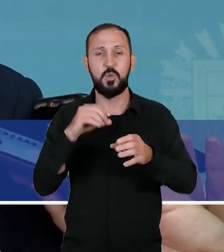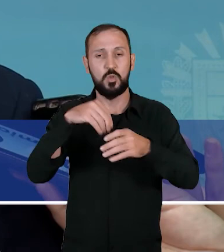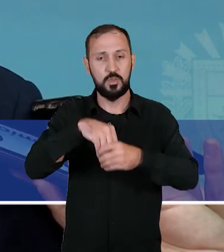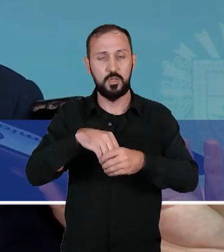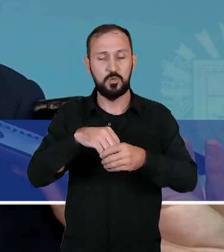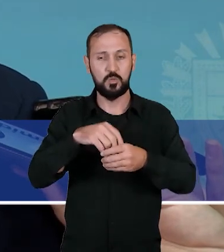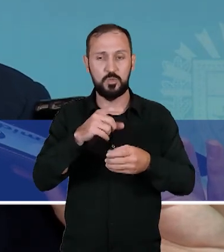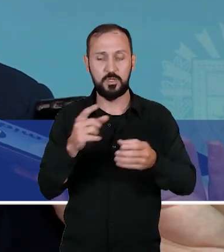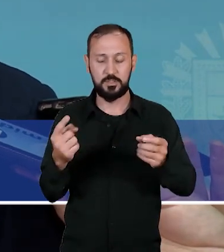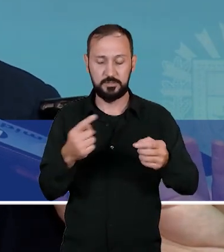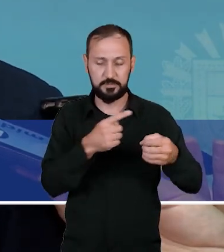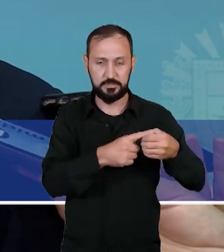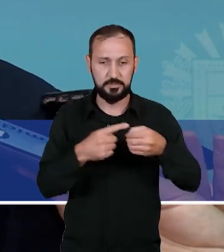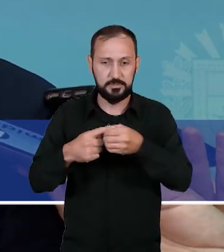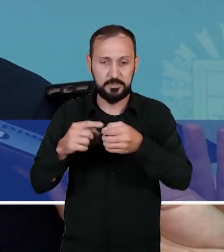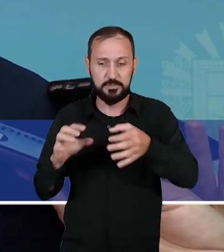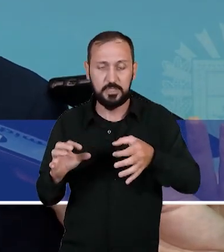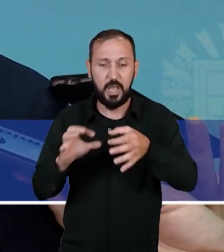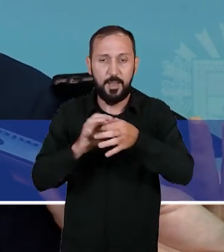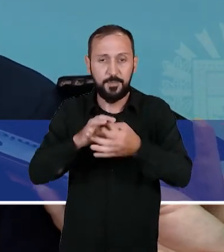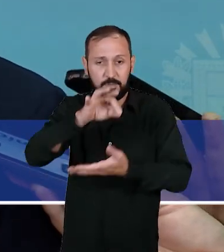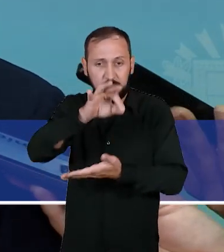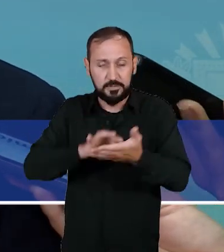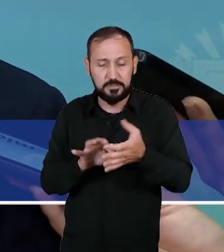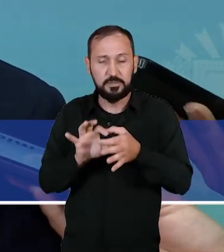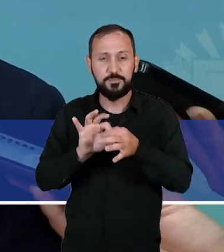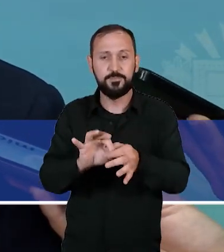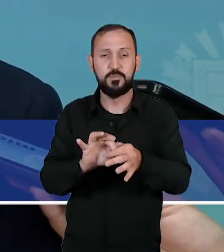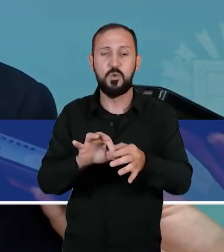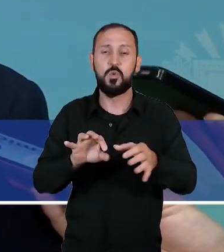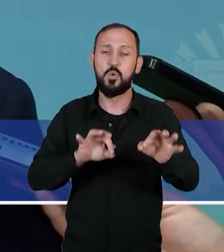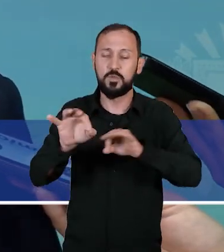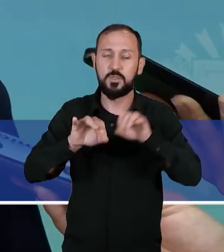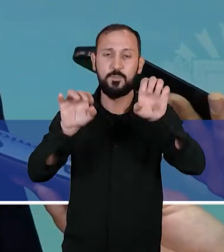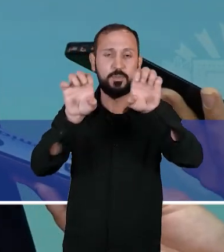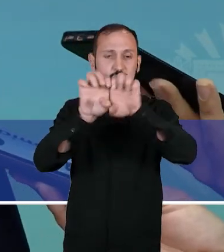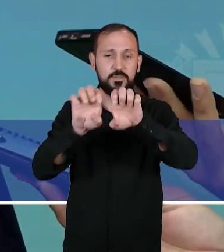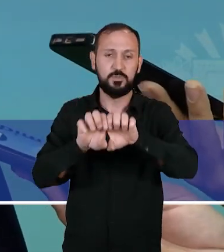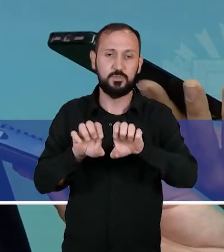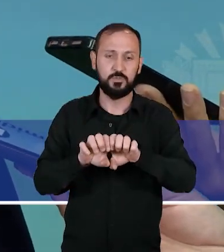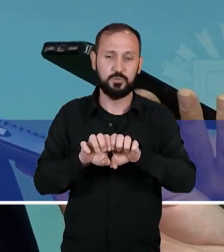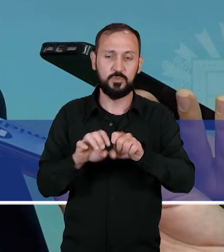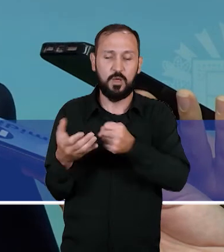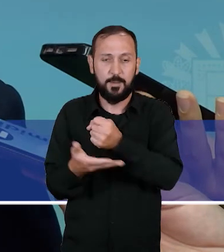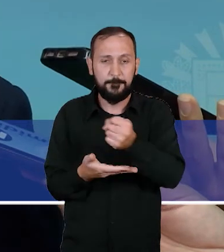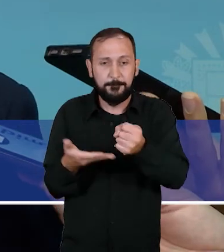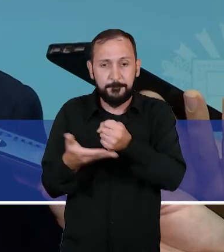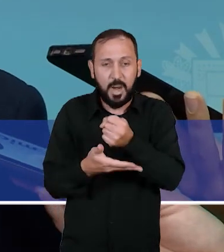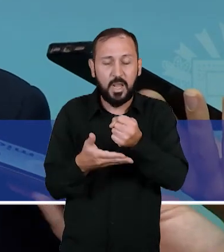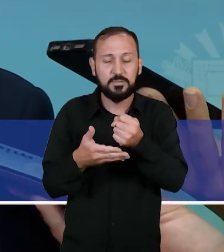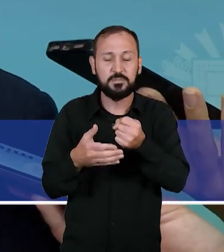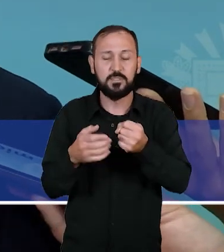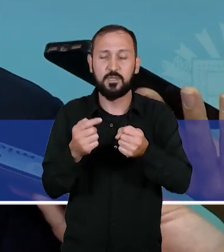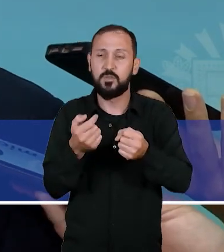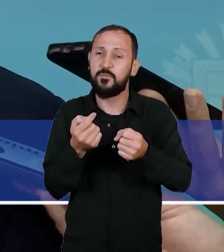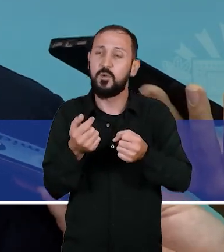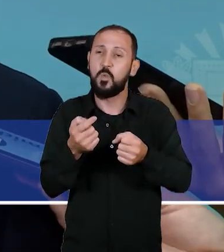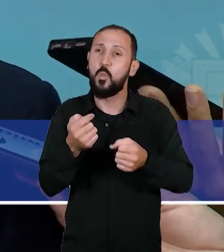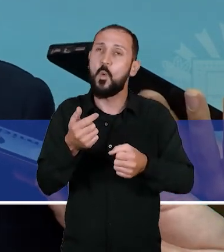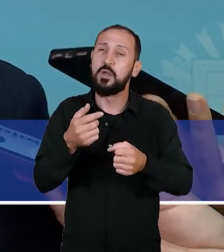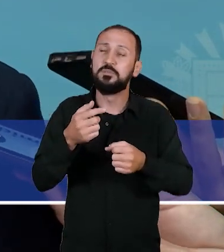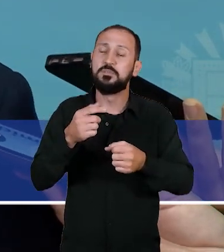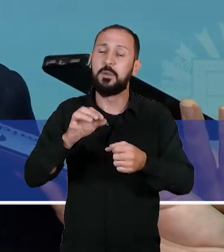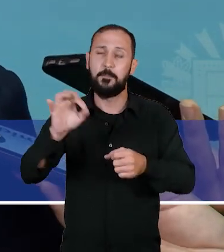os consórcios vão ter que se organizar e montar uma infraestrutura que a grande maioria, para não dizer